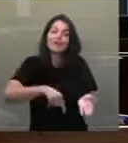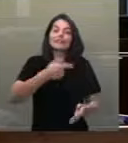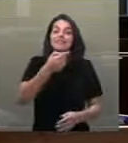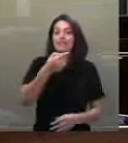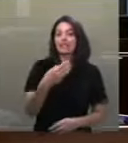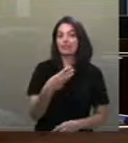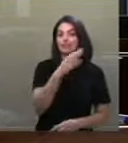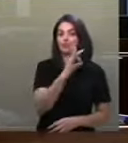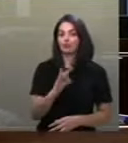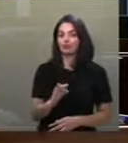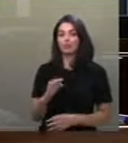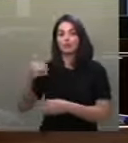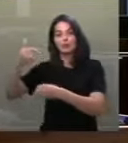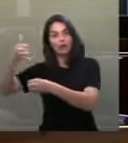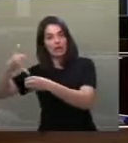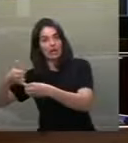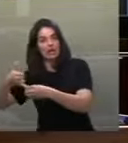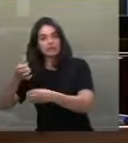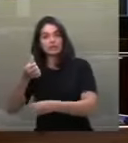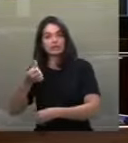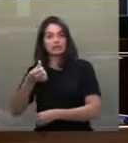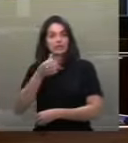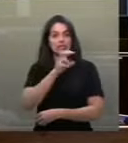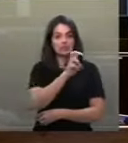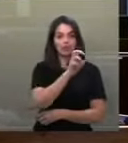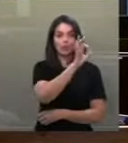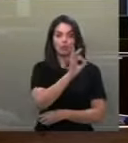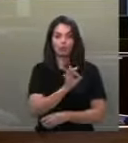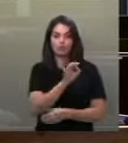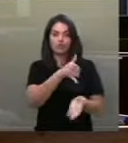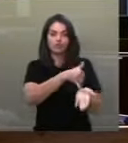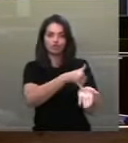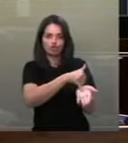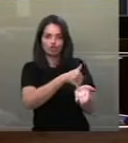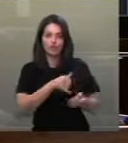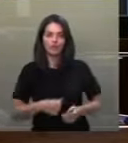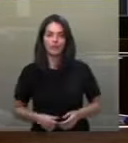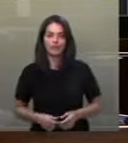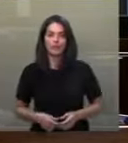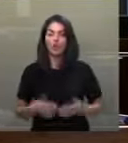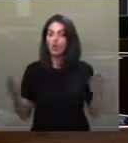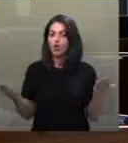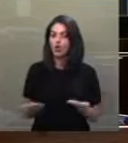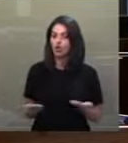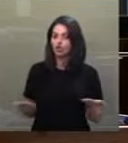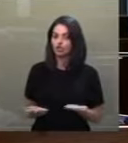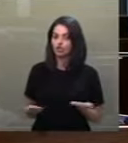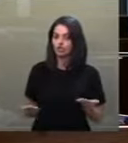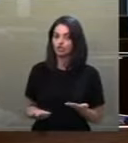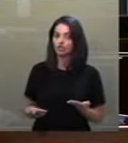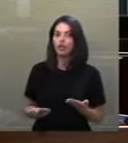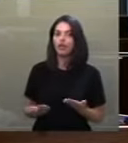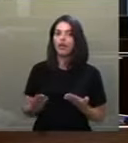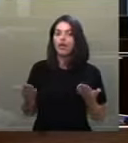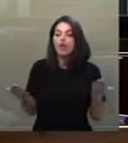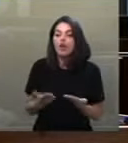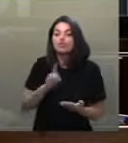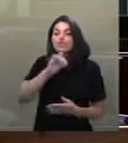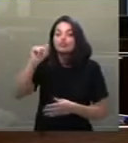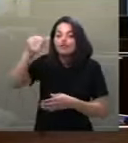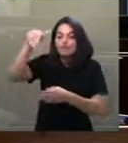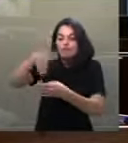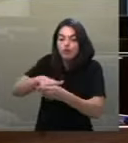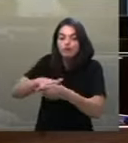73% no caso da gasolina, 65% no diesel. Hoje, véspera ou dia de